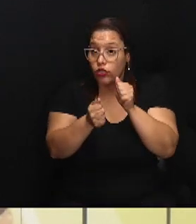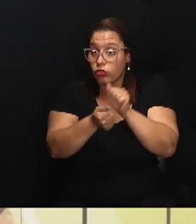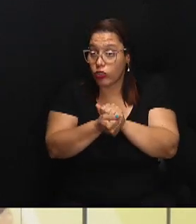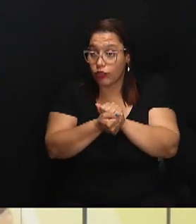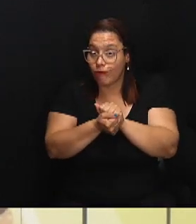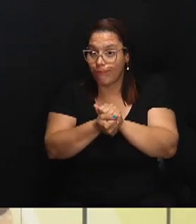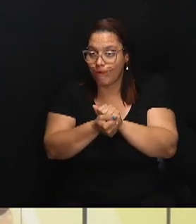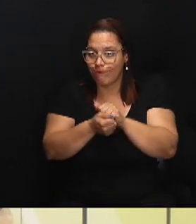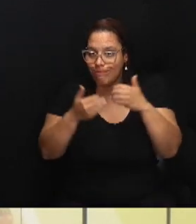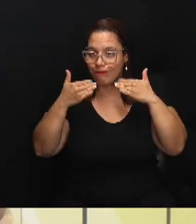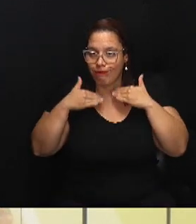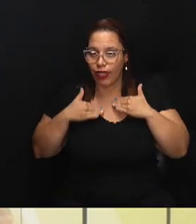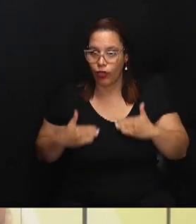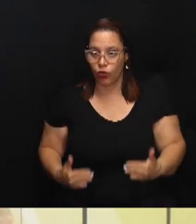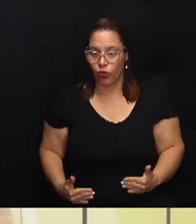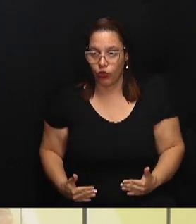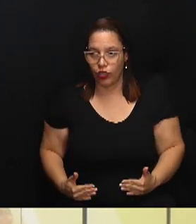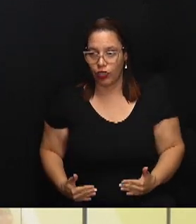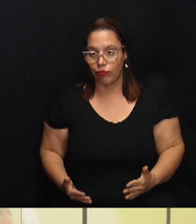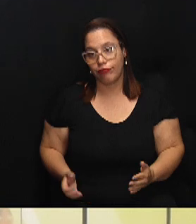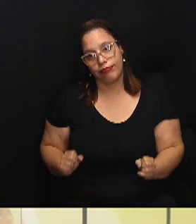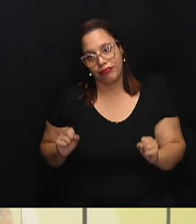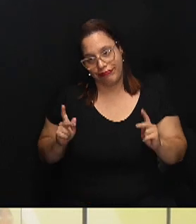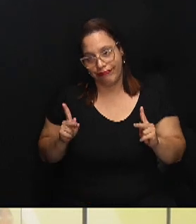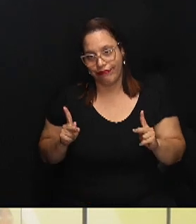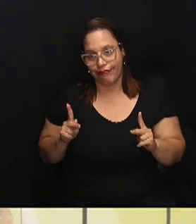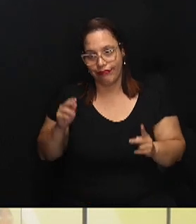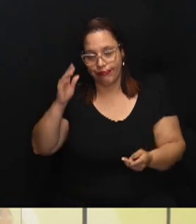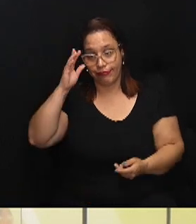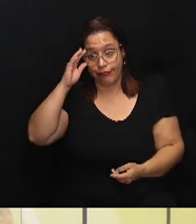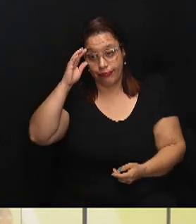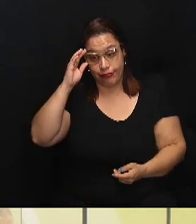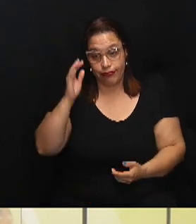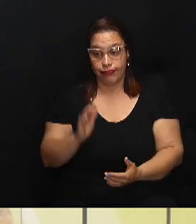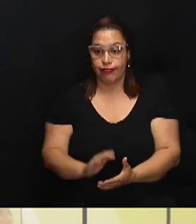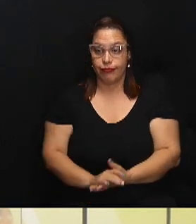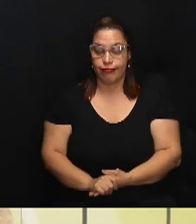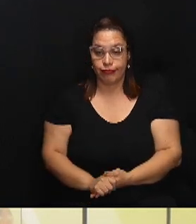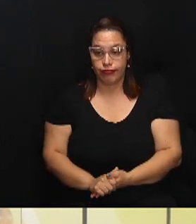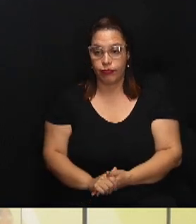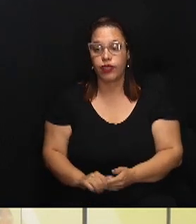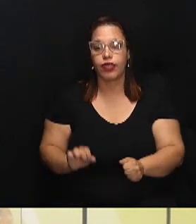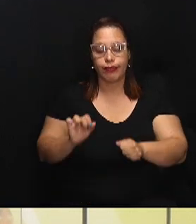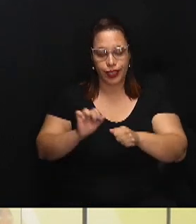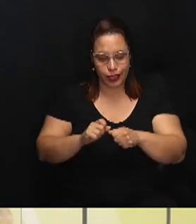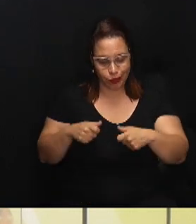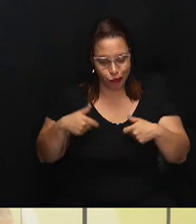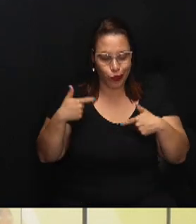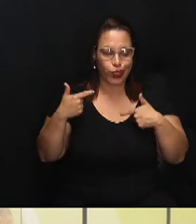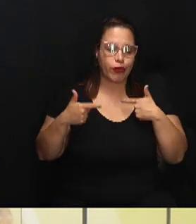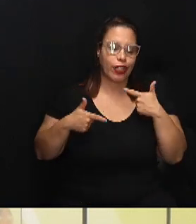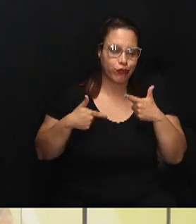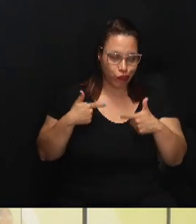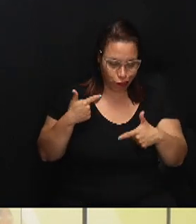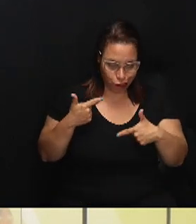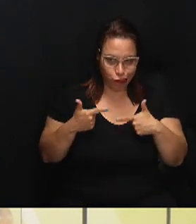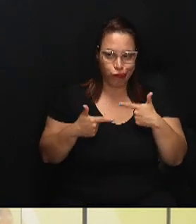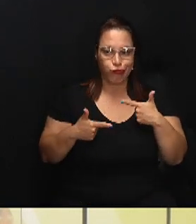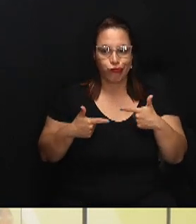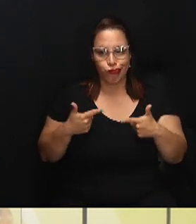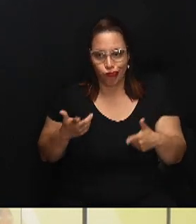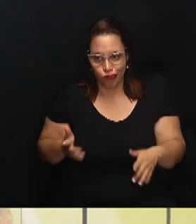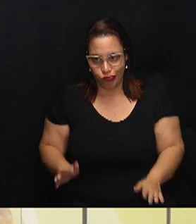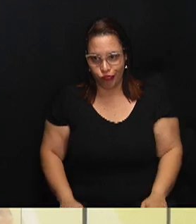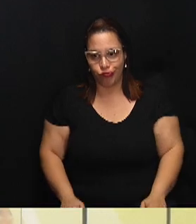seu organismo, tá? E mais ainda tem muito a ser feito, né? Eu acho que